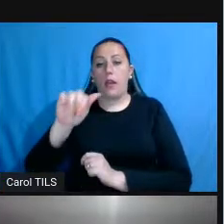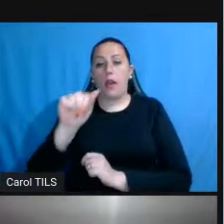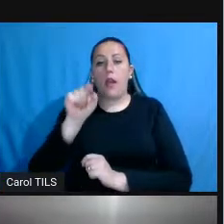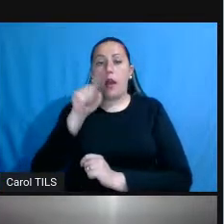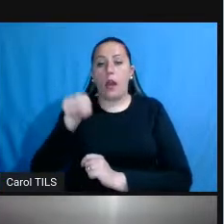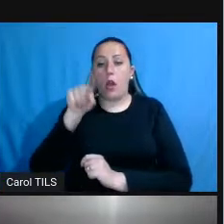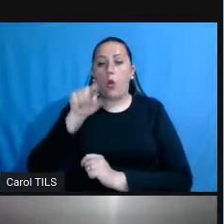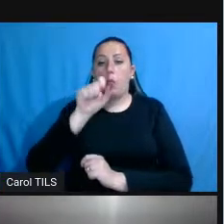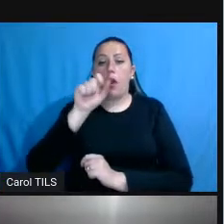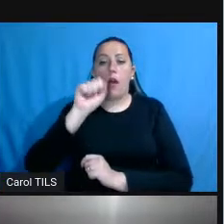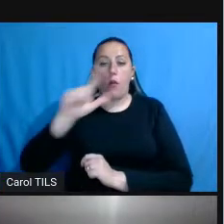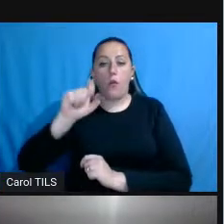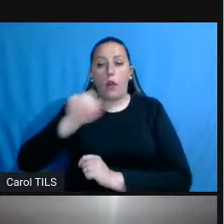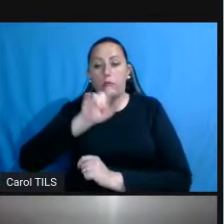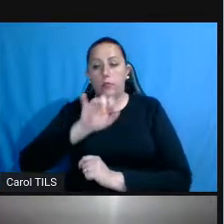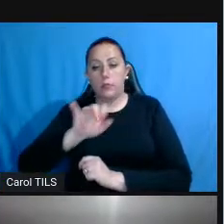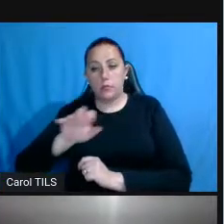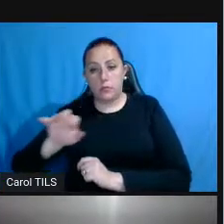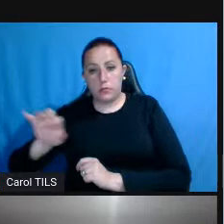cra@alvorada. Ou